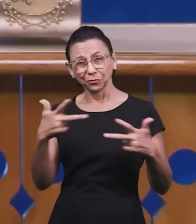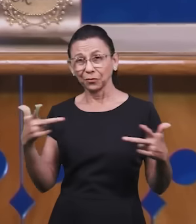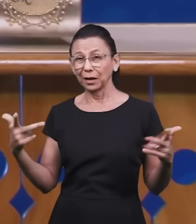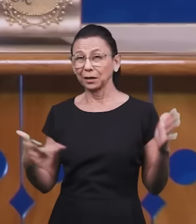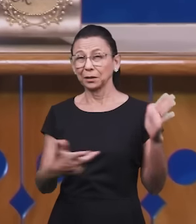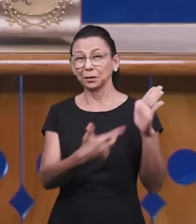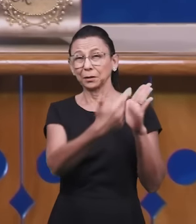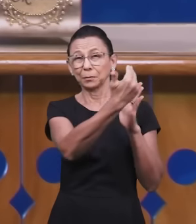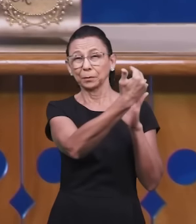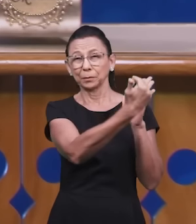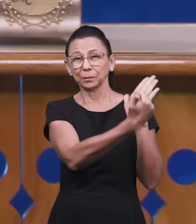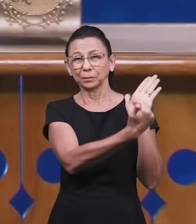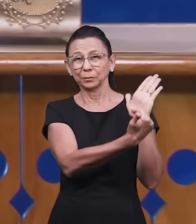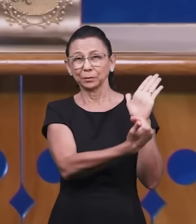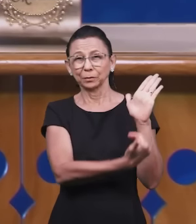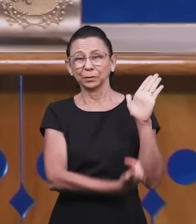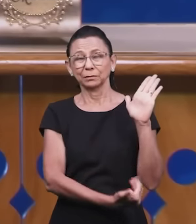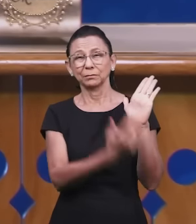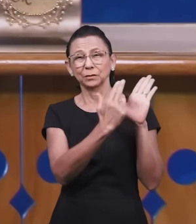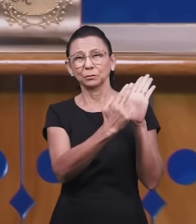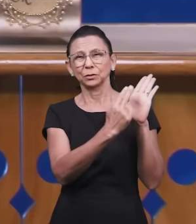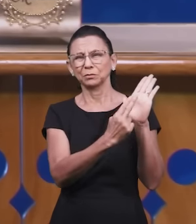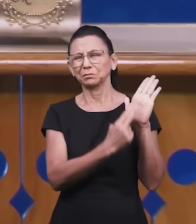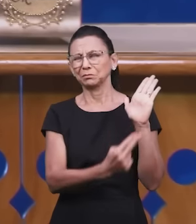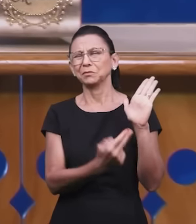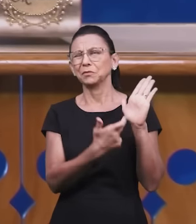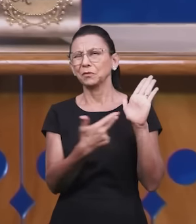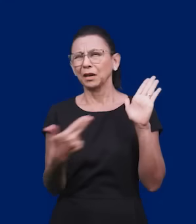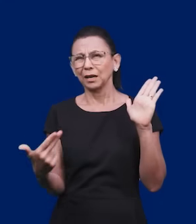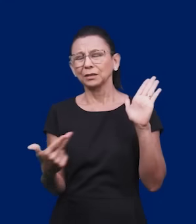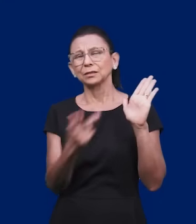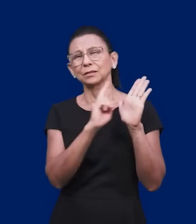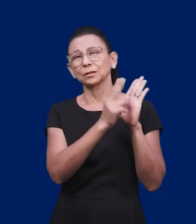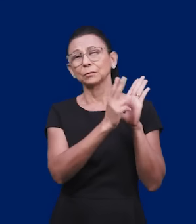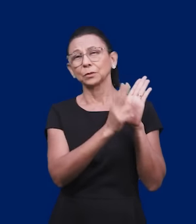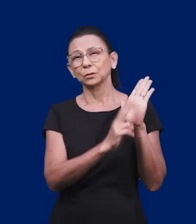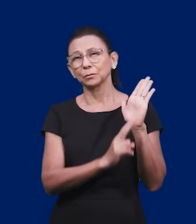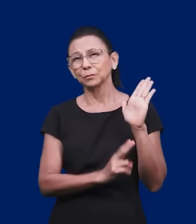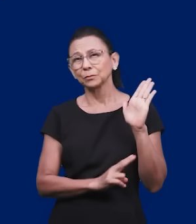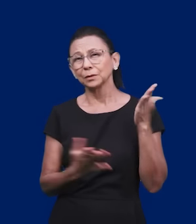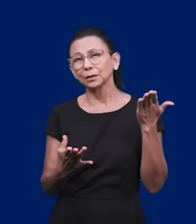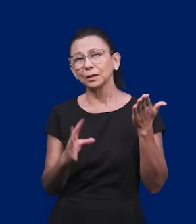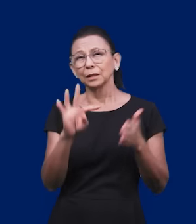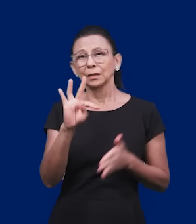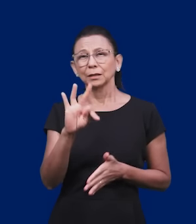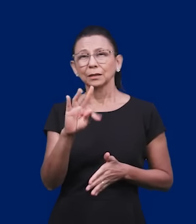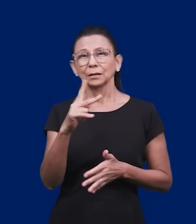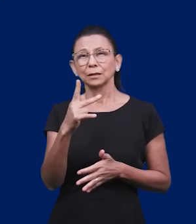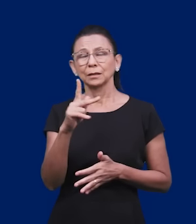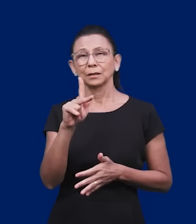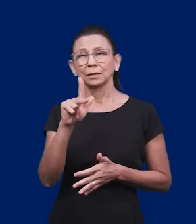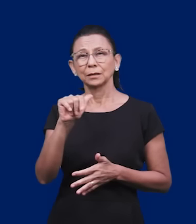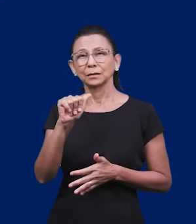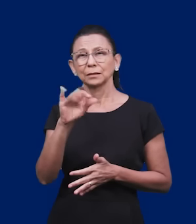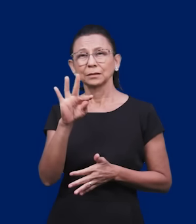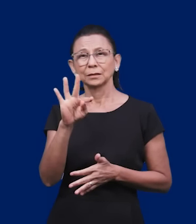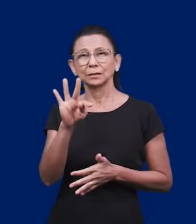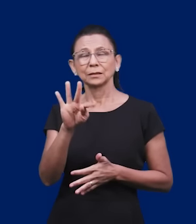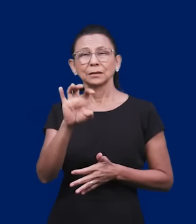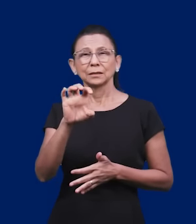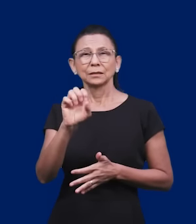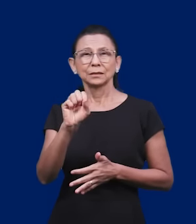uma relação imensa de filósofos, e que podemos citar muitos outros, né? Eram homens como Tales de Mileto. Tales de